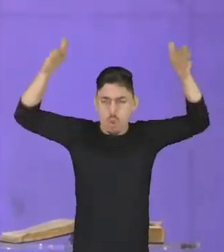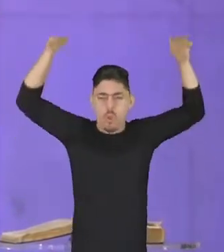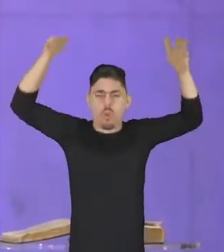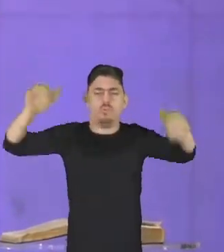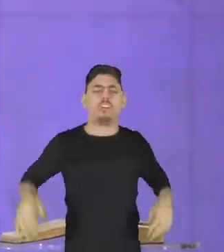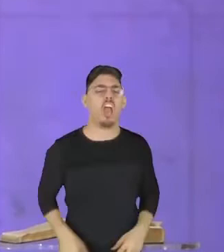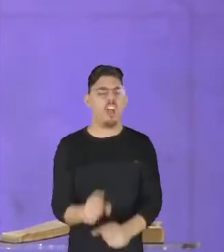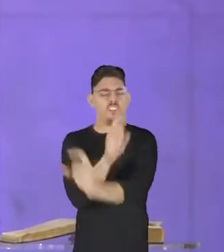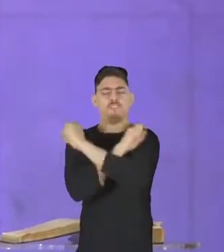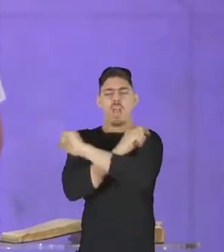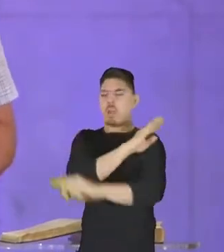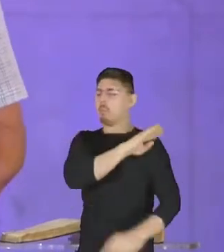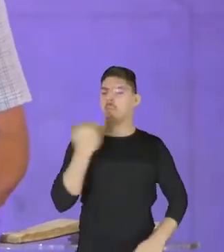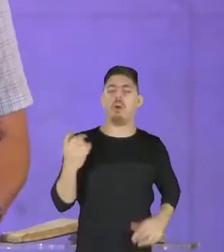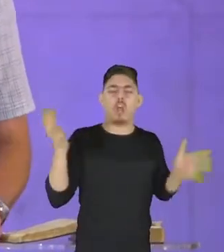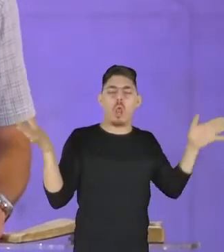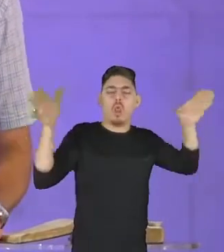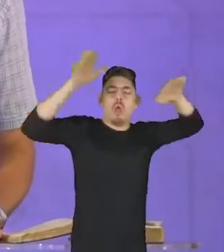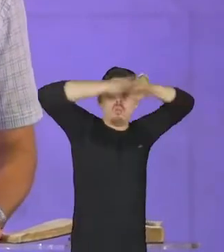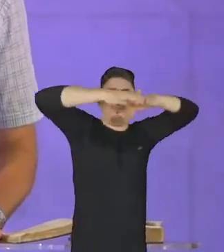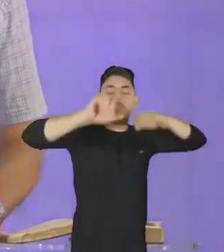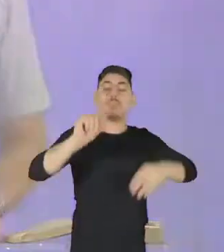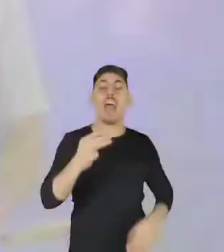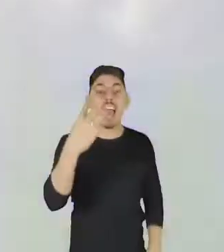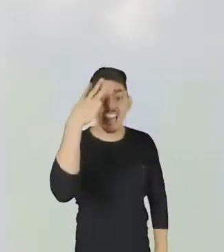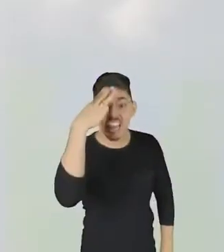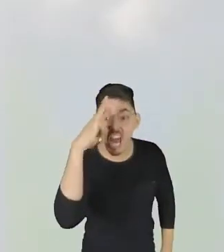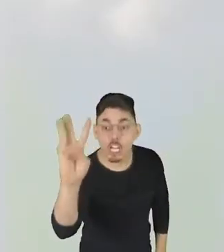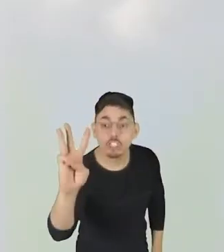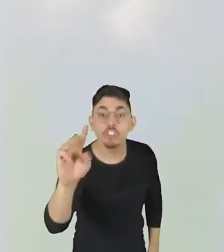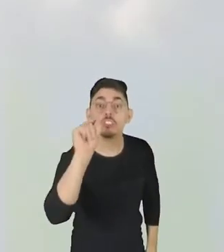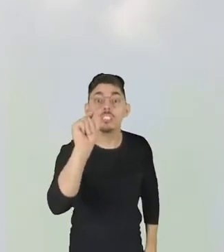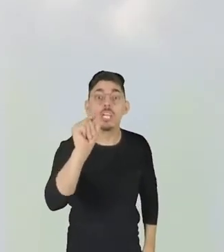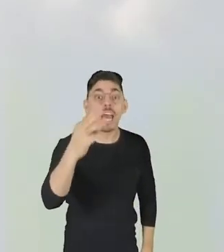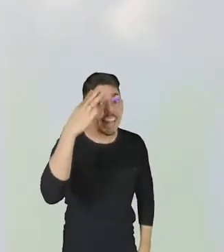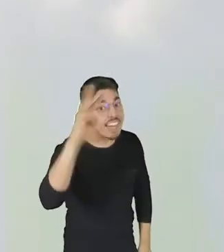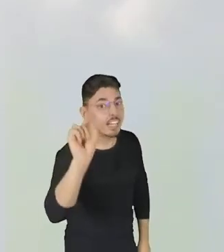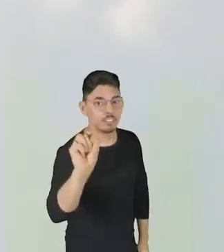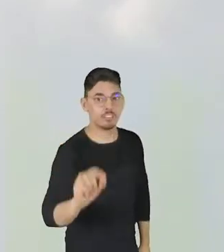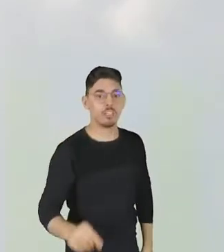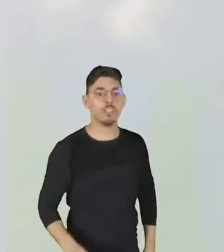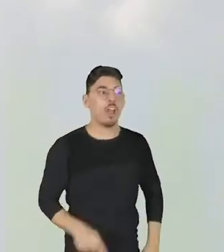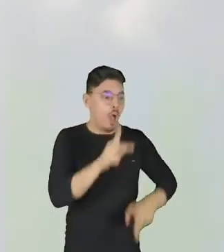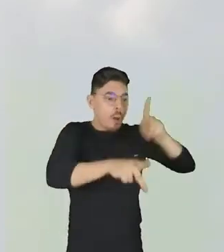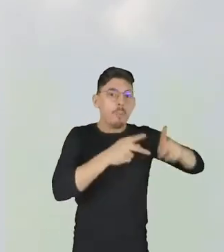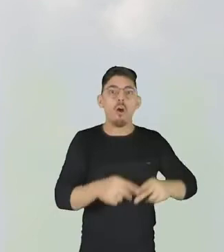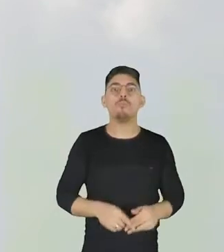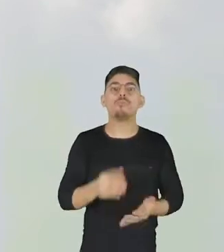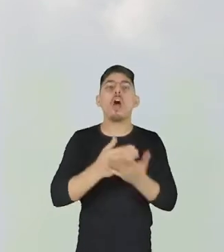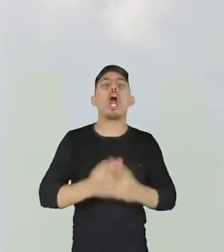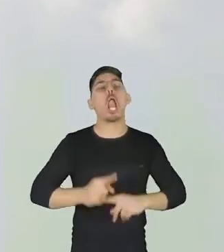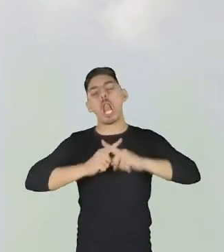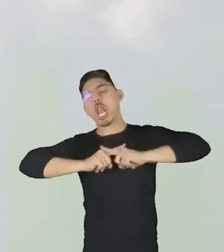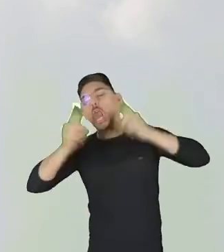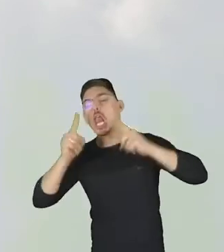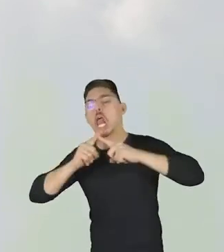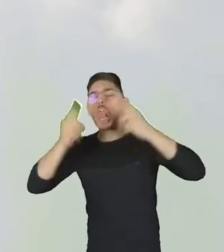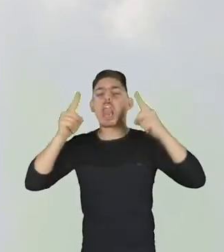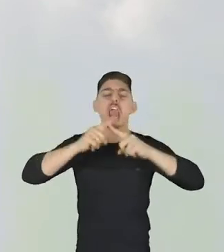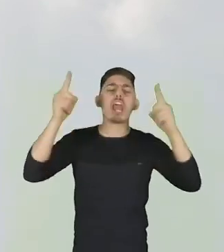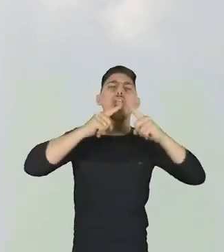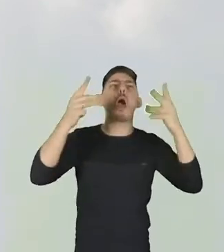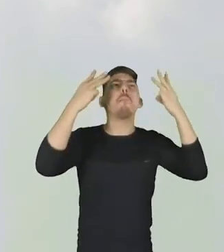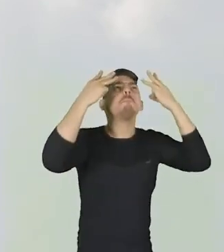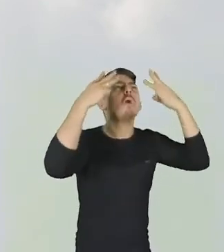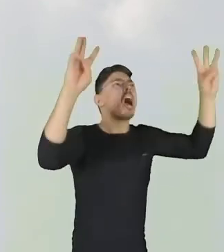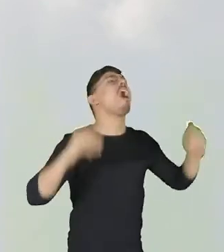mar se fechando. Olha só o que aconteceu 3 dias depois. O povo começou a reclamar. O povo começou a reclamar a Moisés,